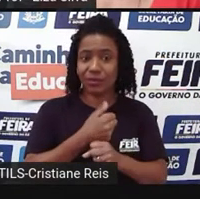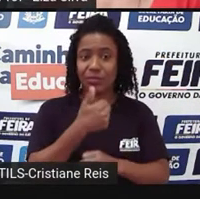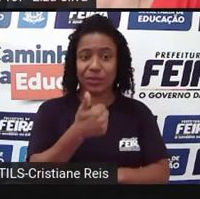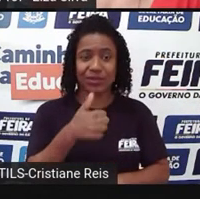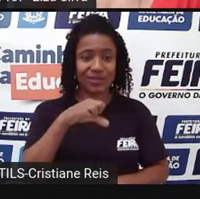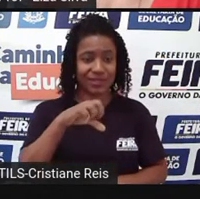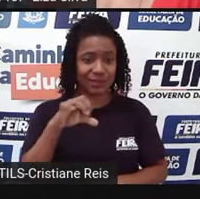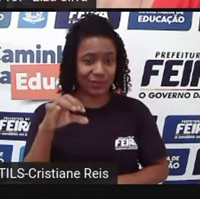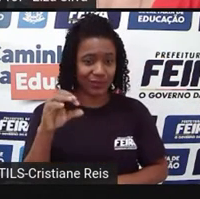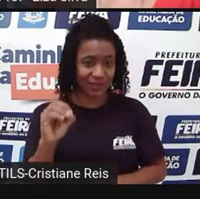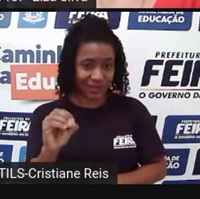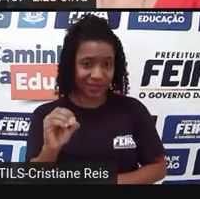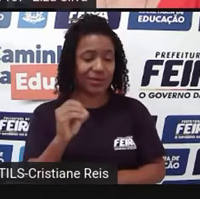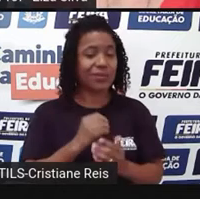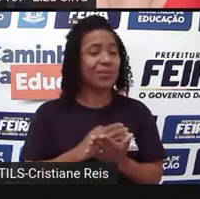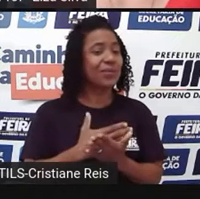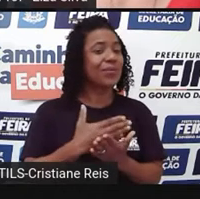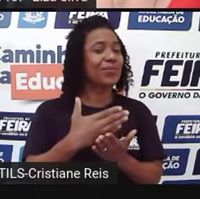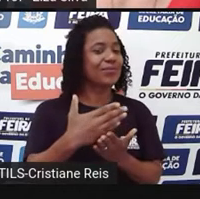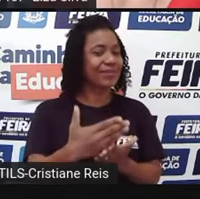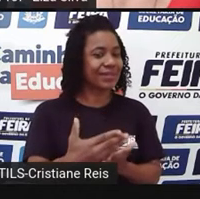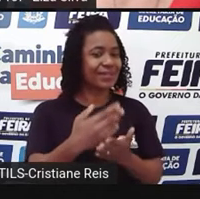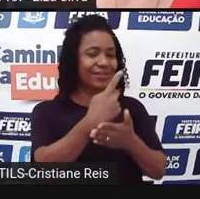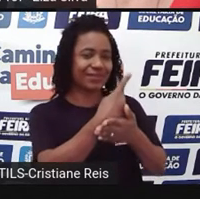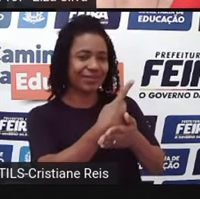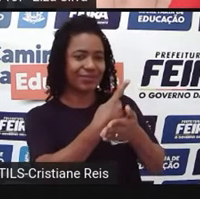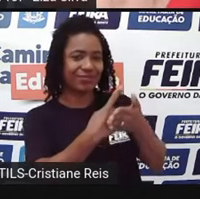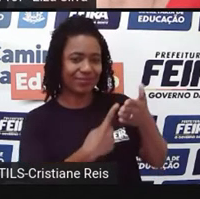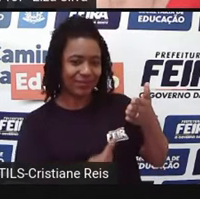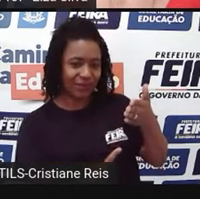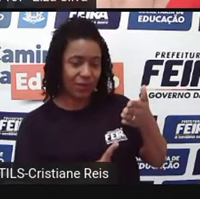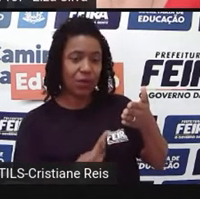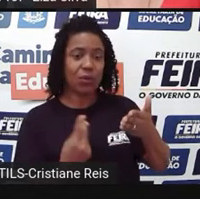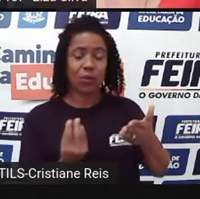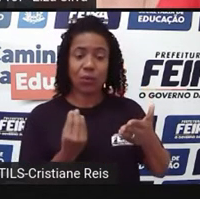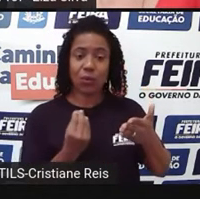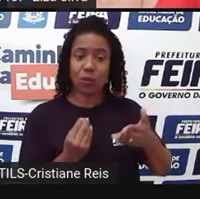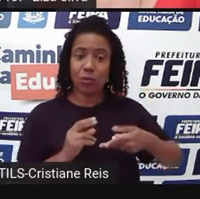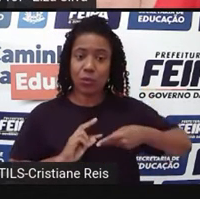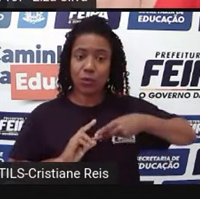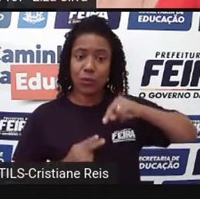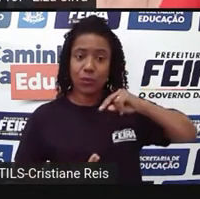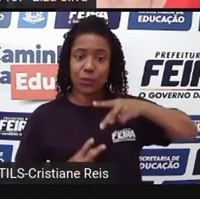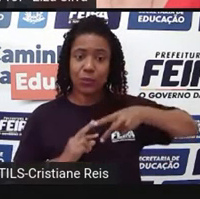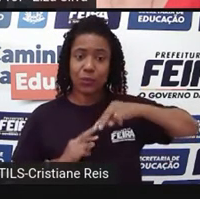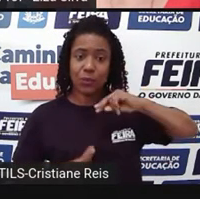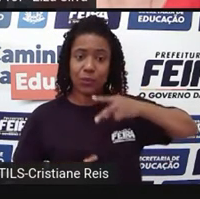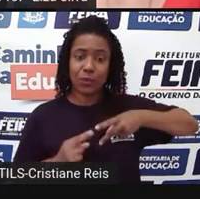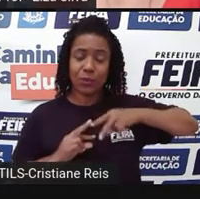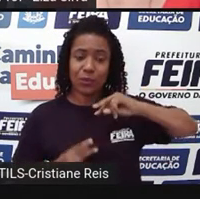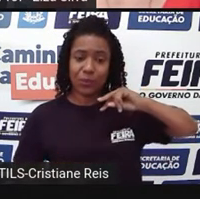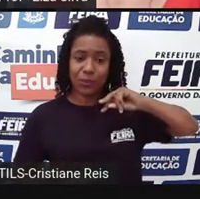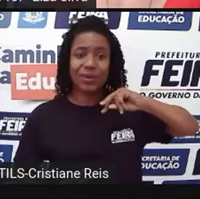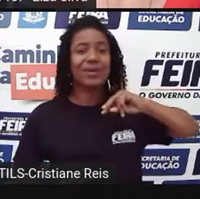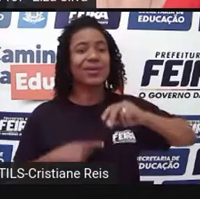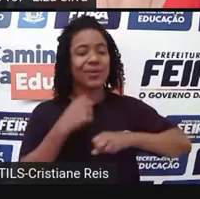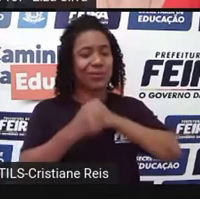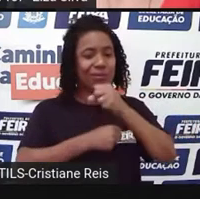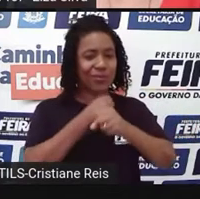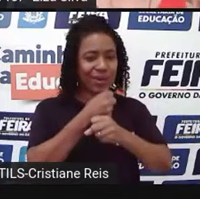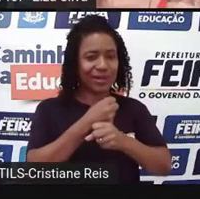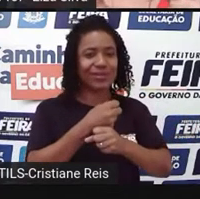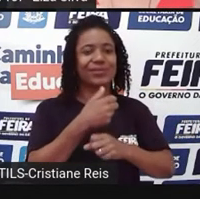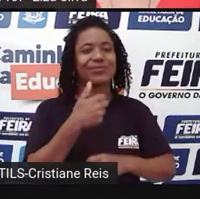90 começa o projeto do Genoma Humano que é concluído em 2003